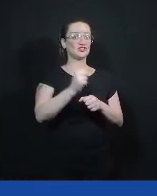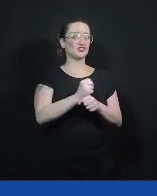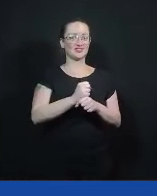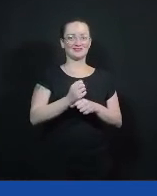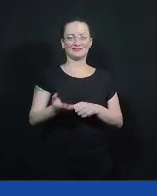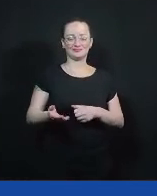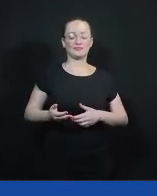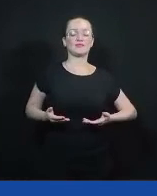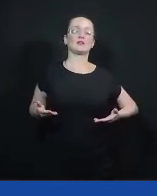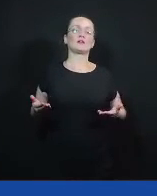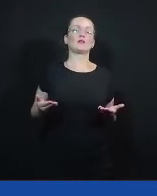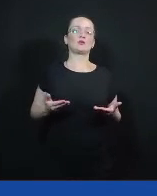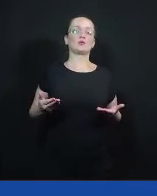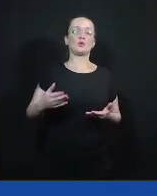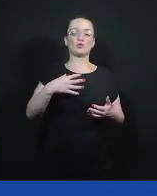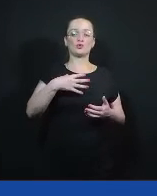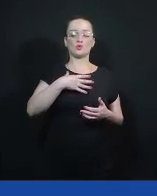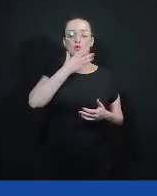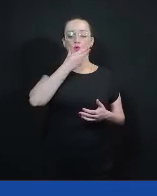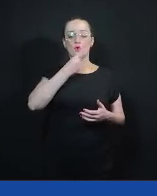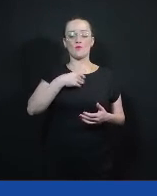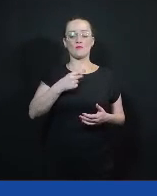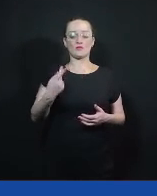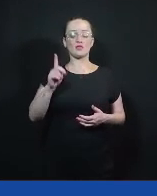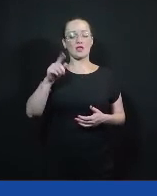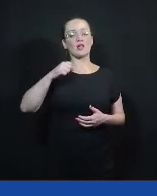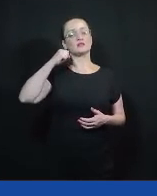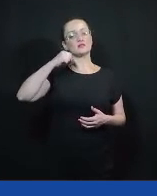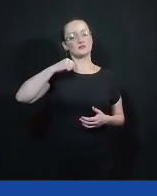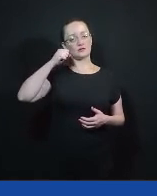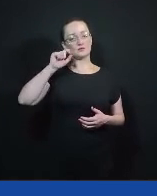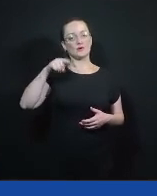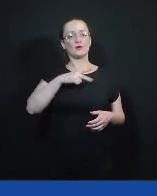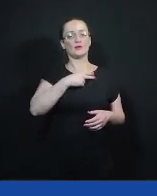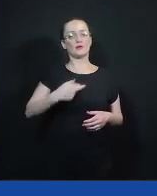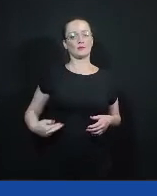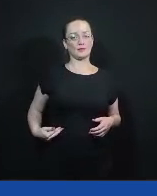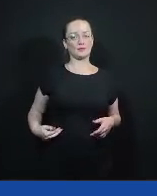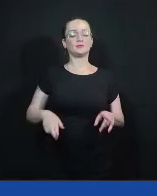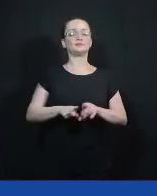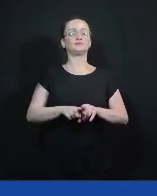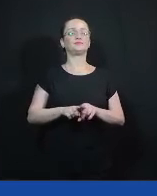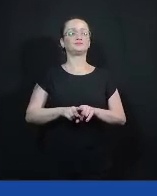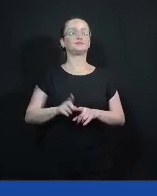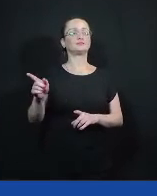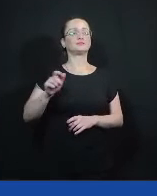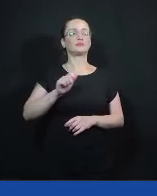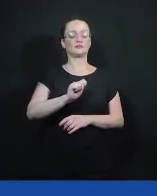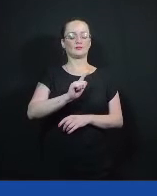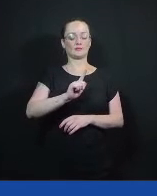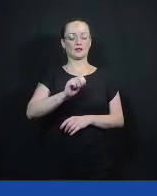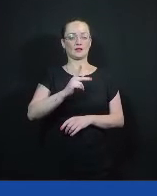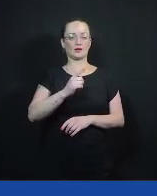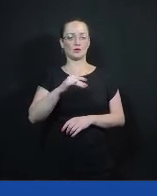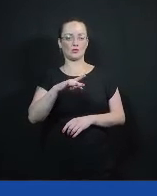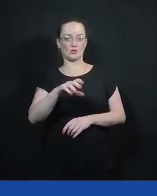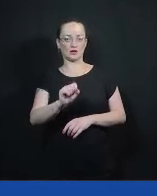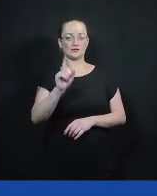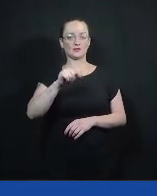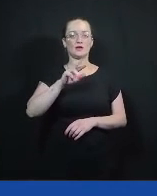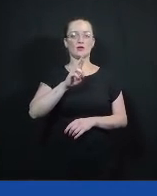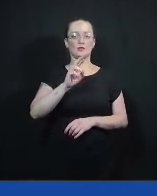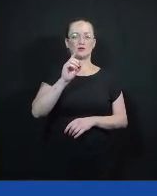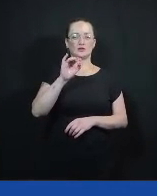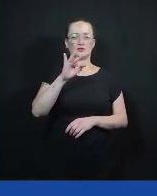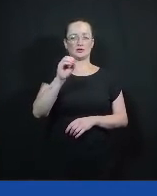depois. E hoje, o filho da Ceci Cunha é senador pela República, também por Alagoas. Rodrigo Cunha, ele